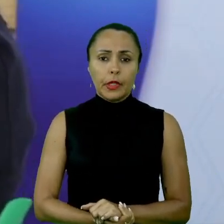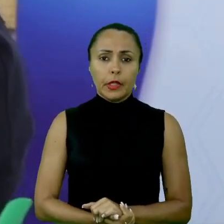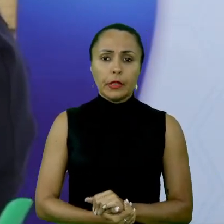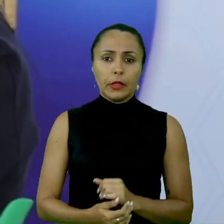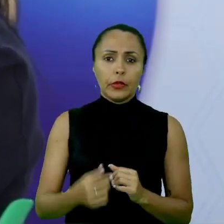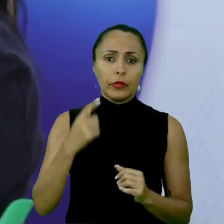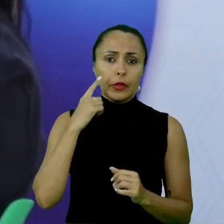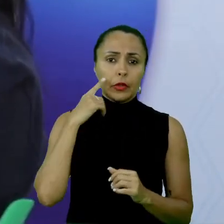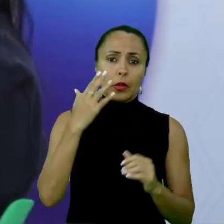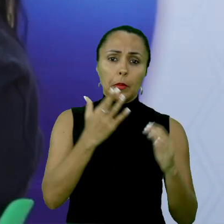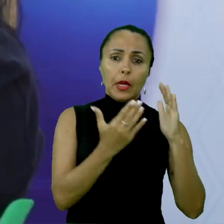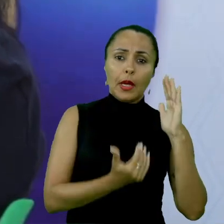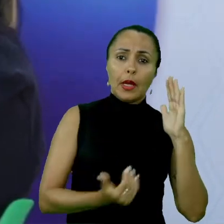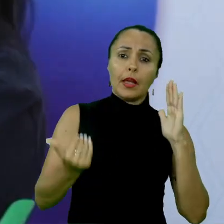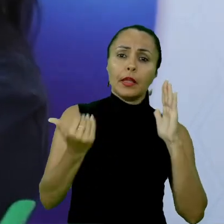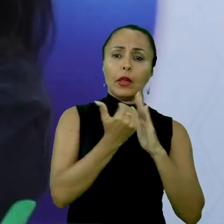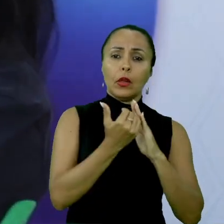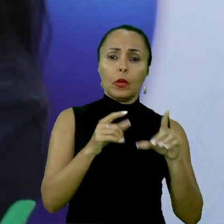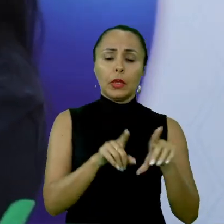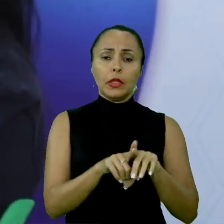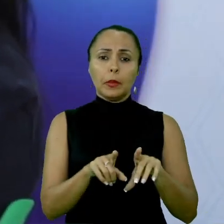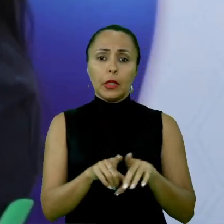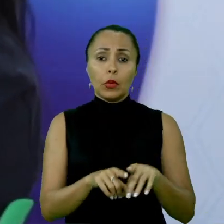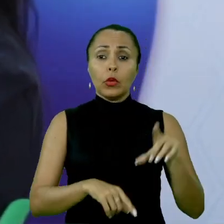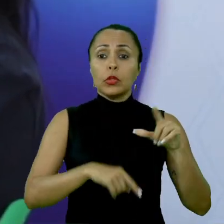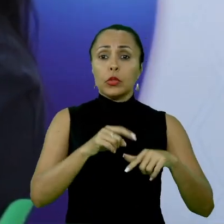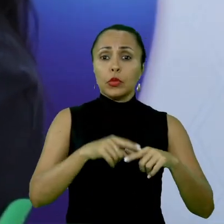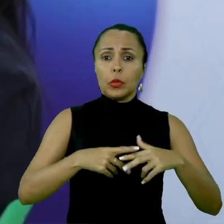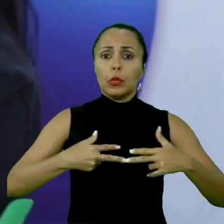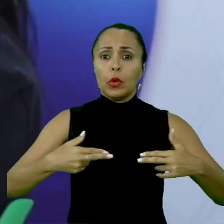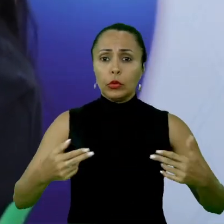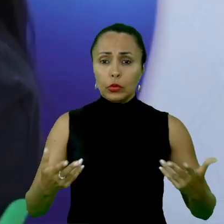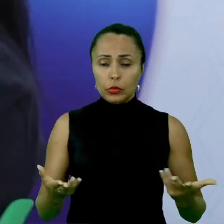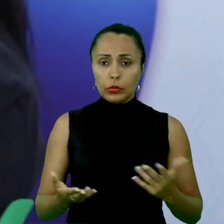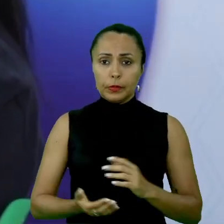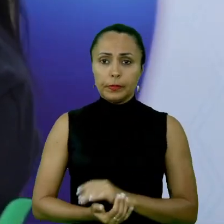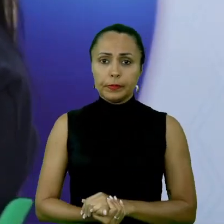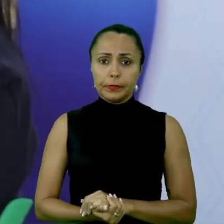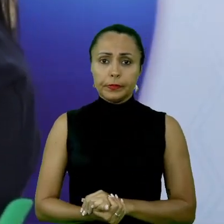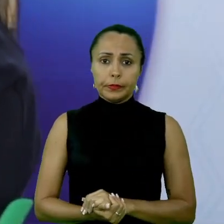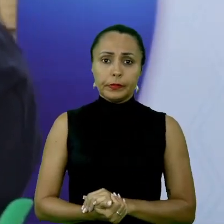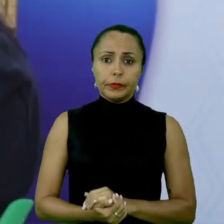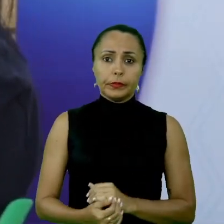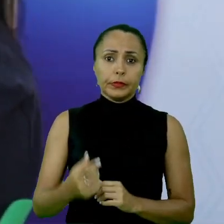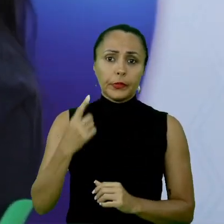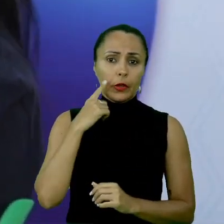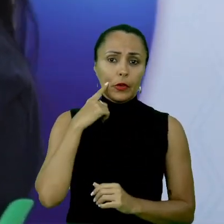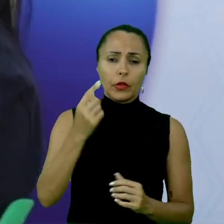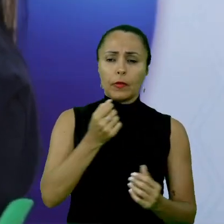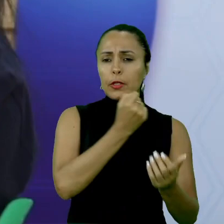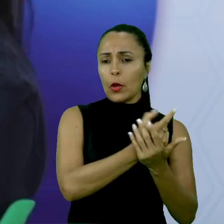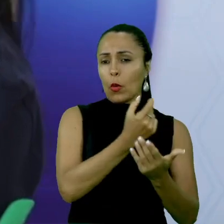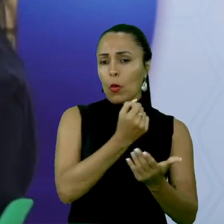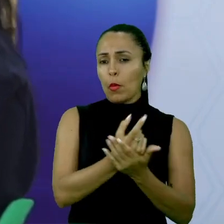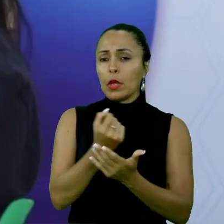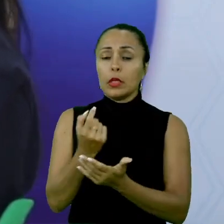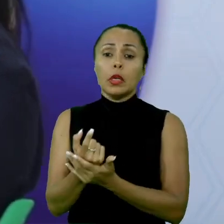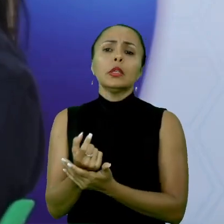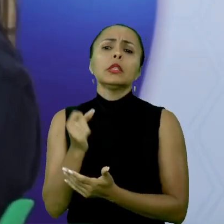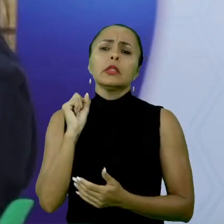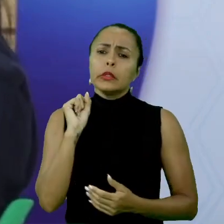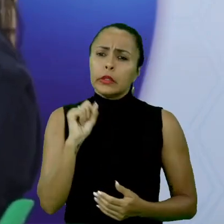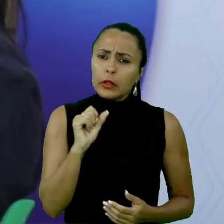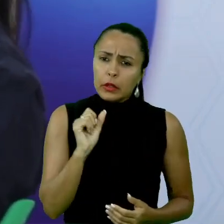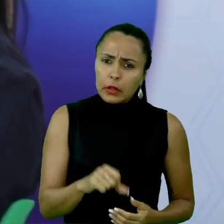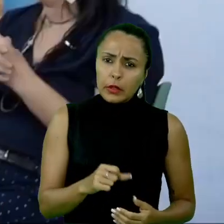além da obra em si, mas como esses produtos... Não é? E todo mundo, no final, você compra o teu imãzinho de geladeira. Tem